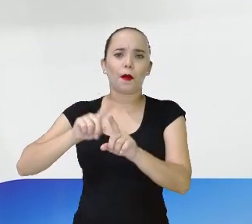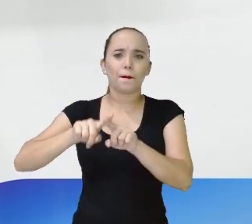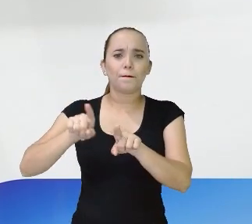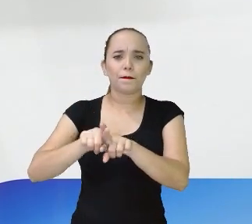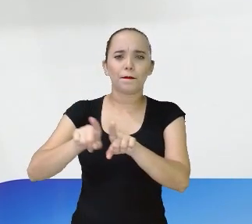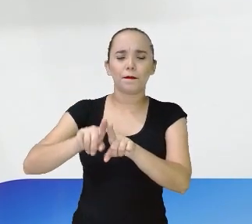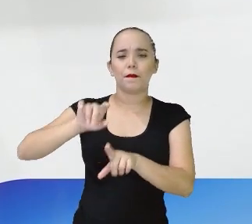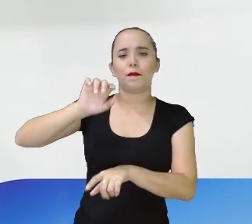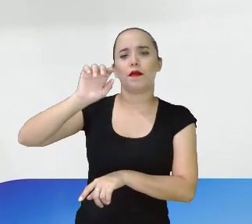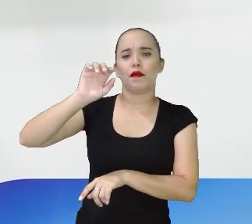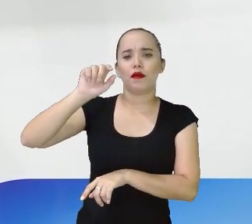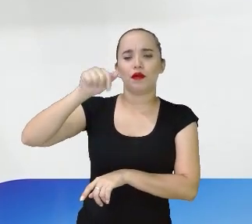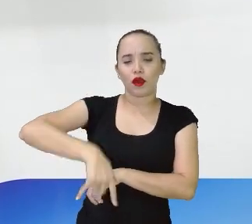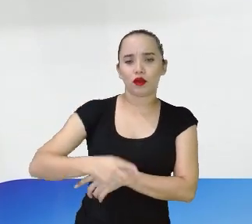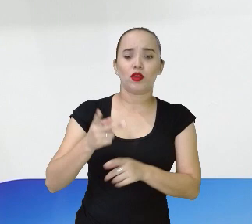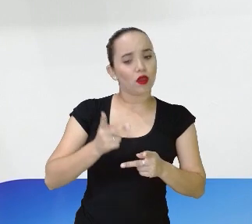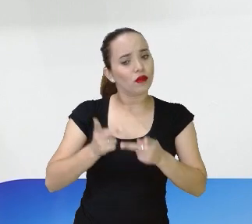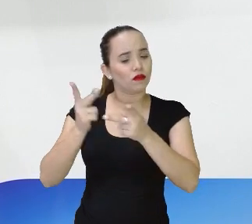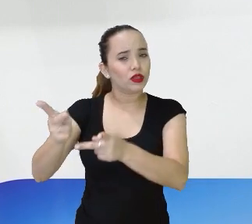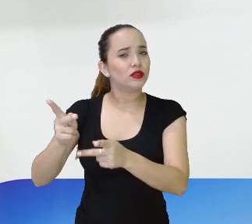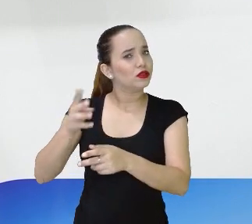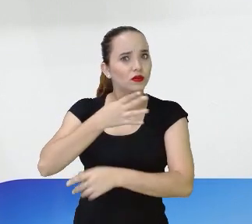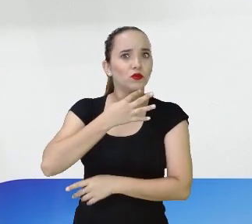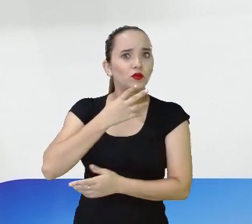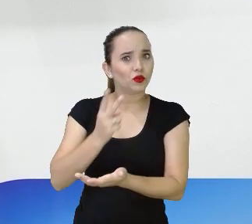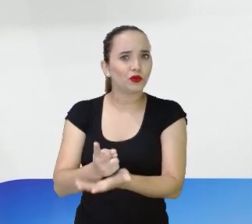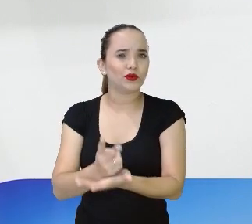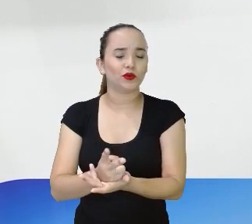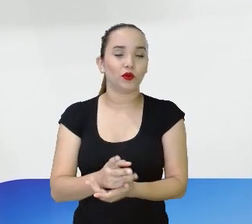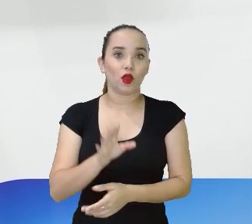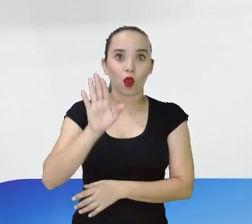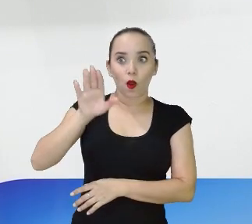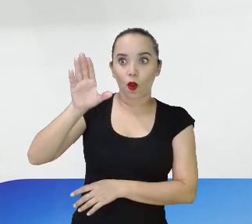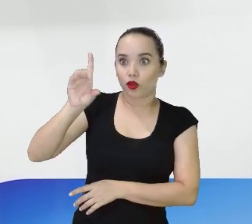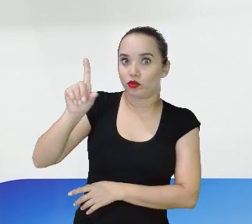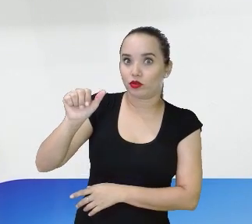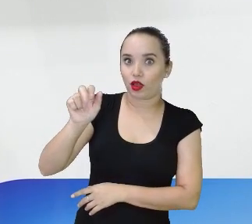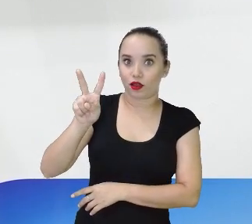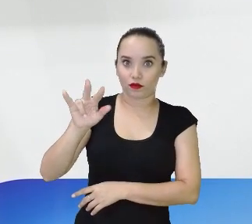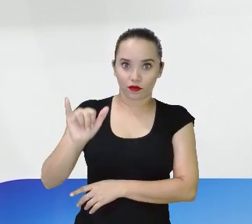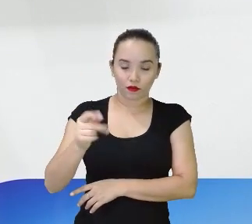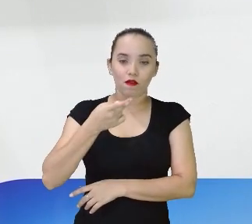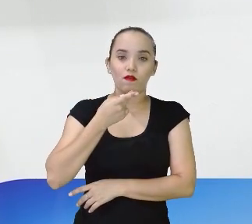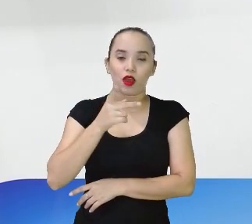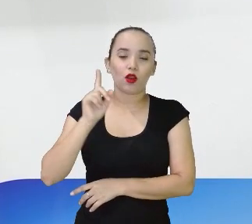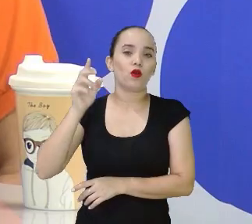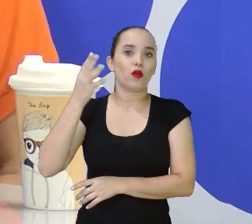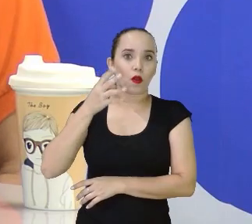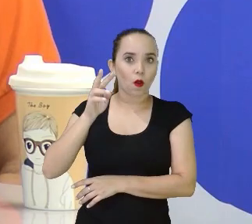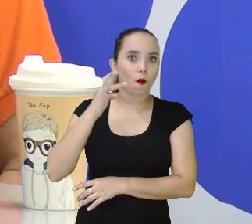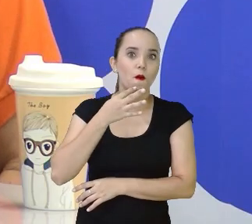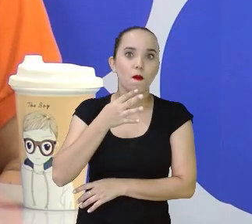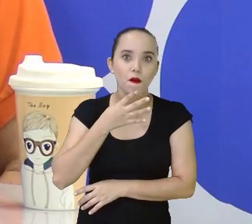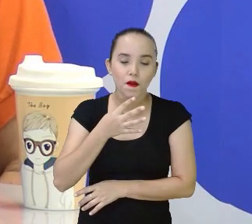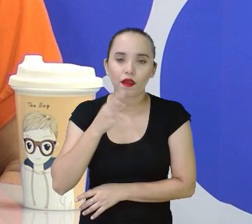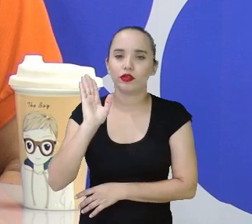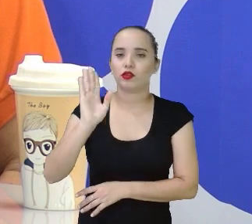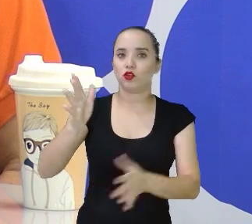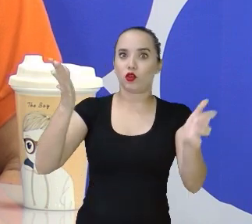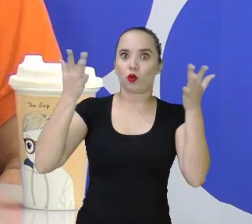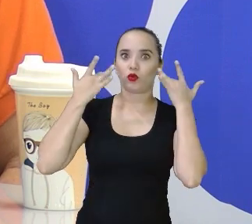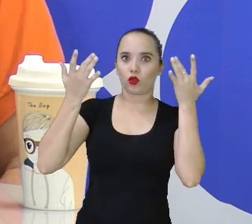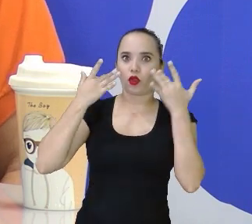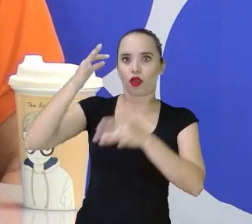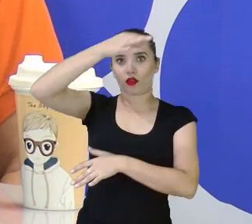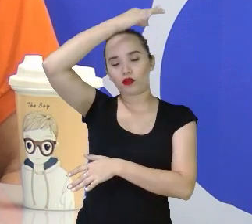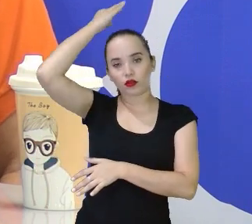os patrimônios de Recife e de Pernambuco. Fala, professora. E o Davi colocando aqui que conhece o Teatro Santa Isabel.